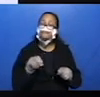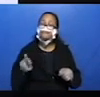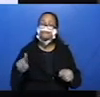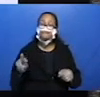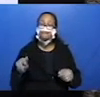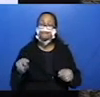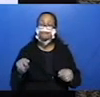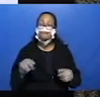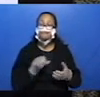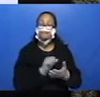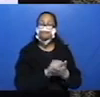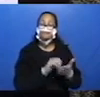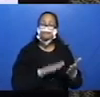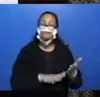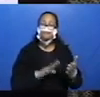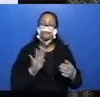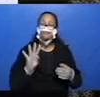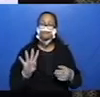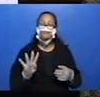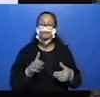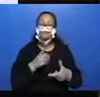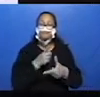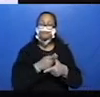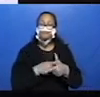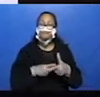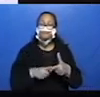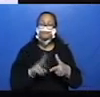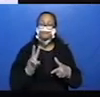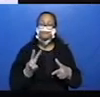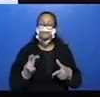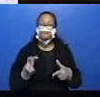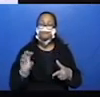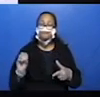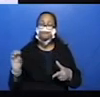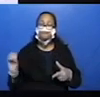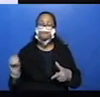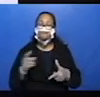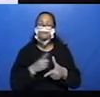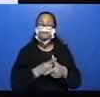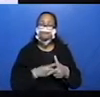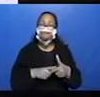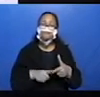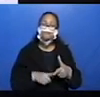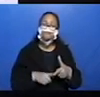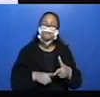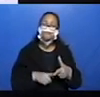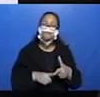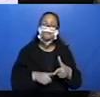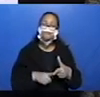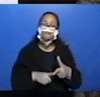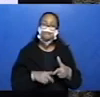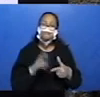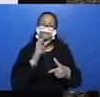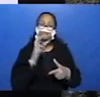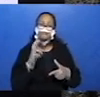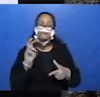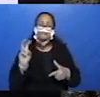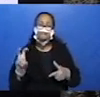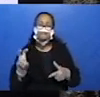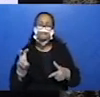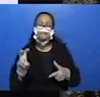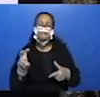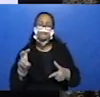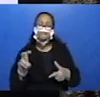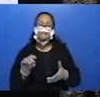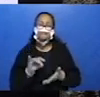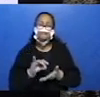A4, olha lá, divisão. 500 dividido por alguma coisa deu 5. Nossa, se eu tirasse um zero,